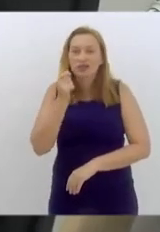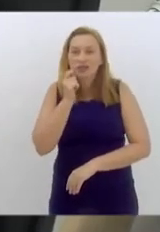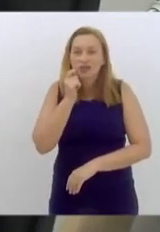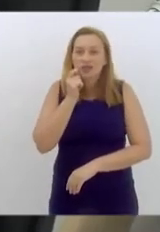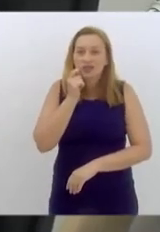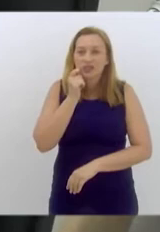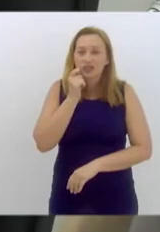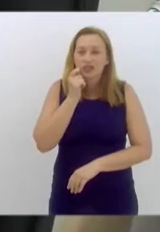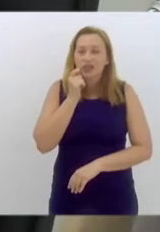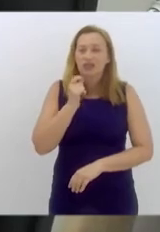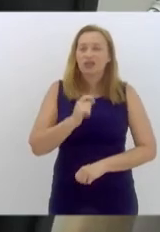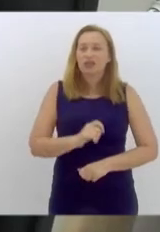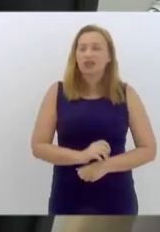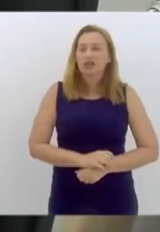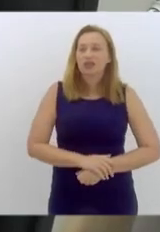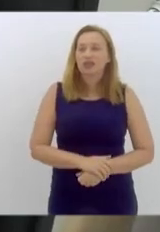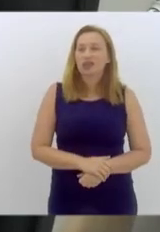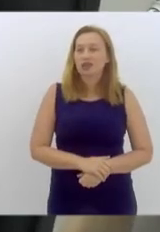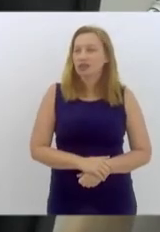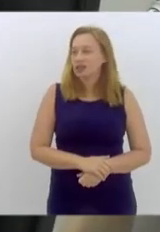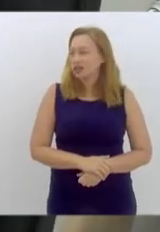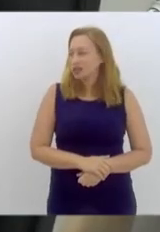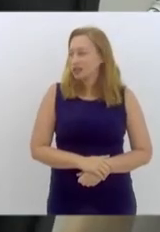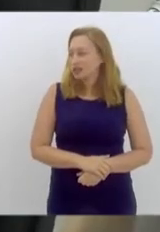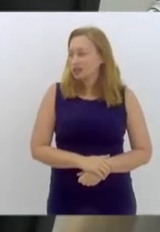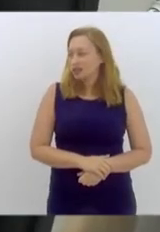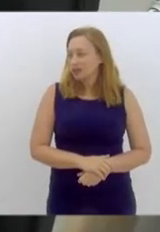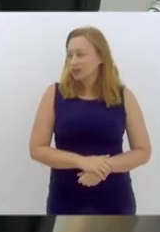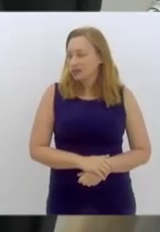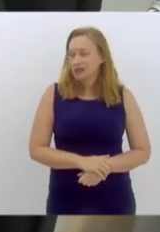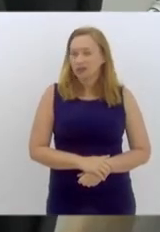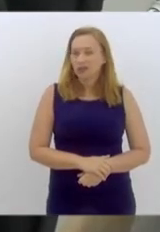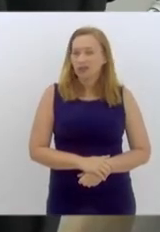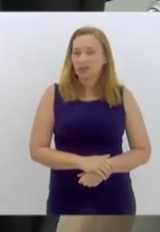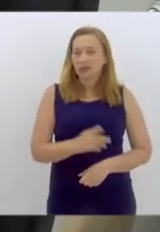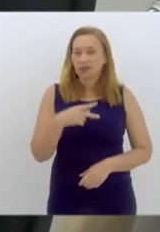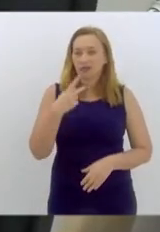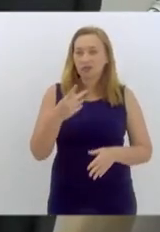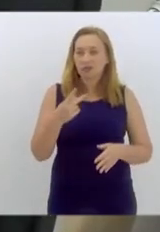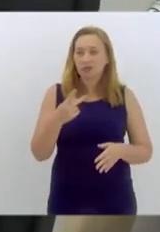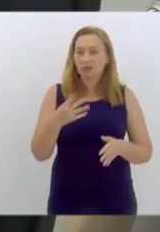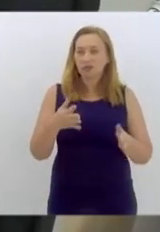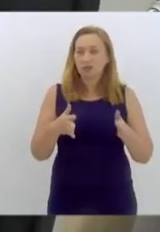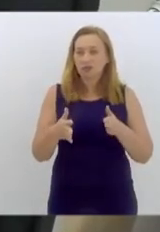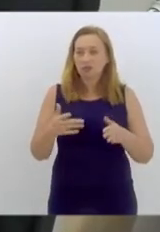plena campanha eleitoral, já dizendo que o prazo ia se extinguir.